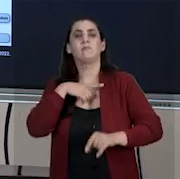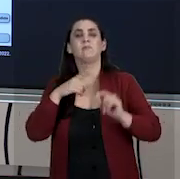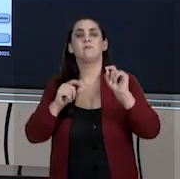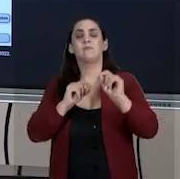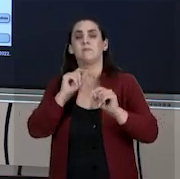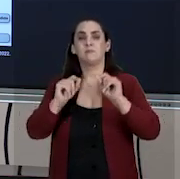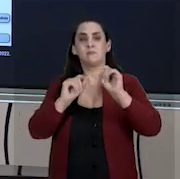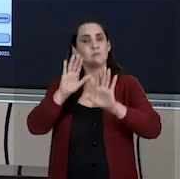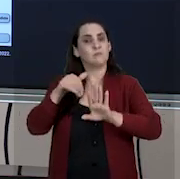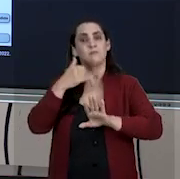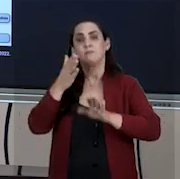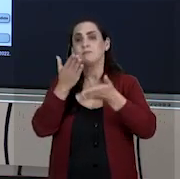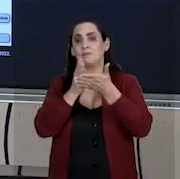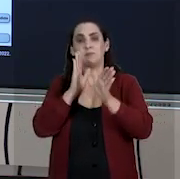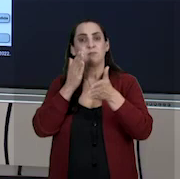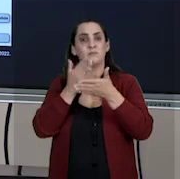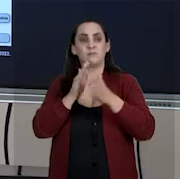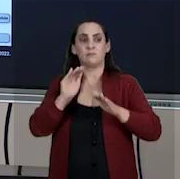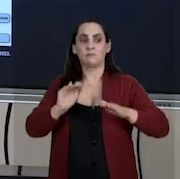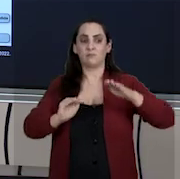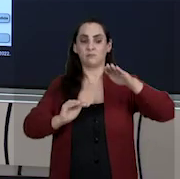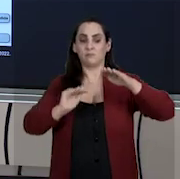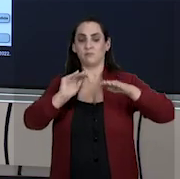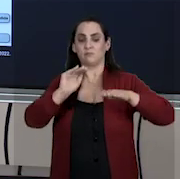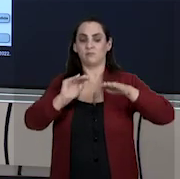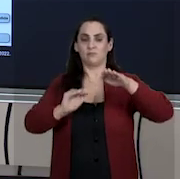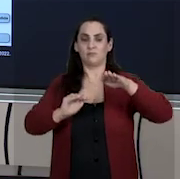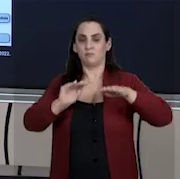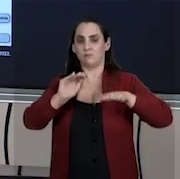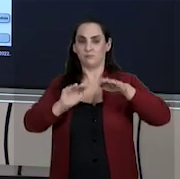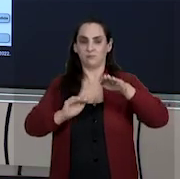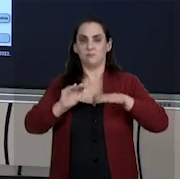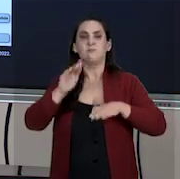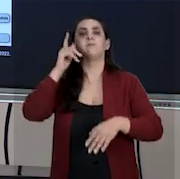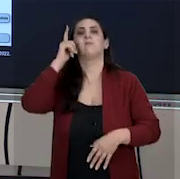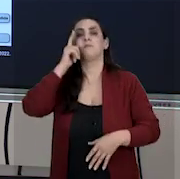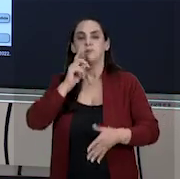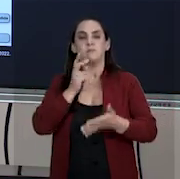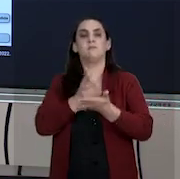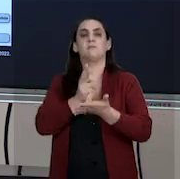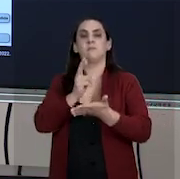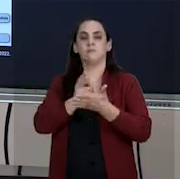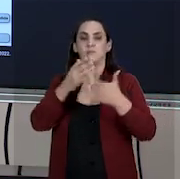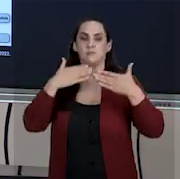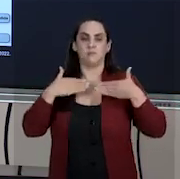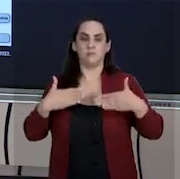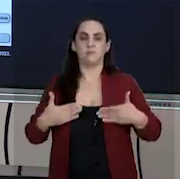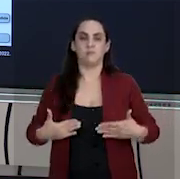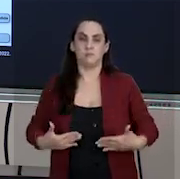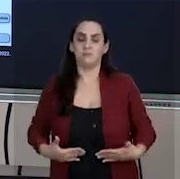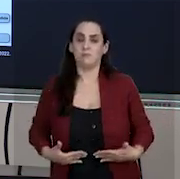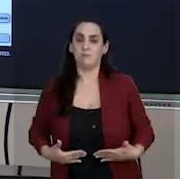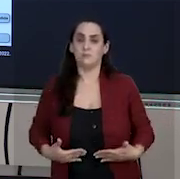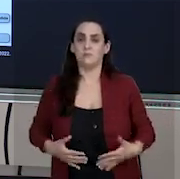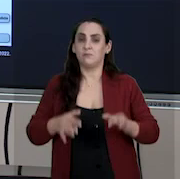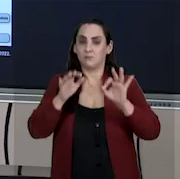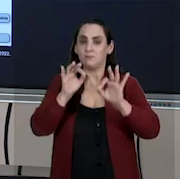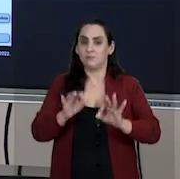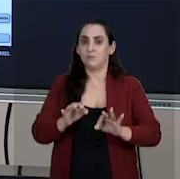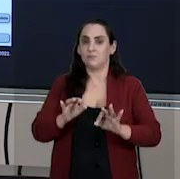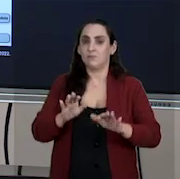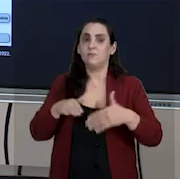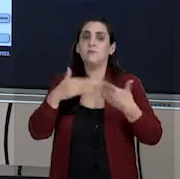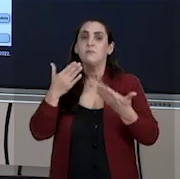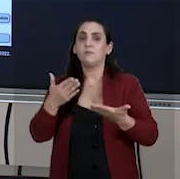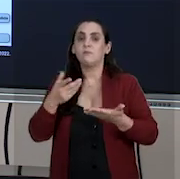ocorre a perda da homeostase, a perda do equilíbrio, de conseguir manter o corpo em equilíbrio. Então, o organismo ele vai